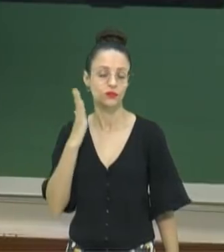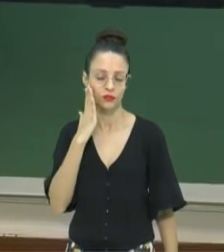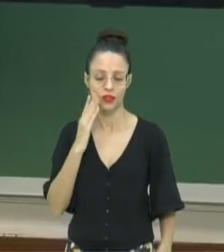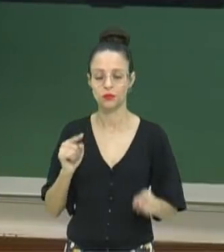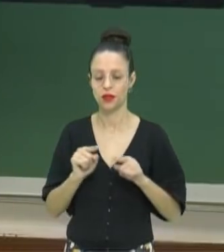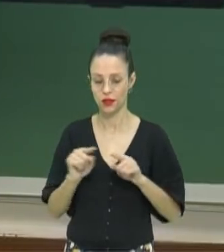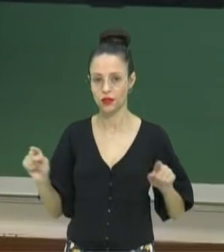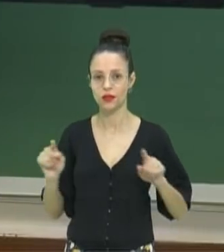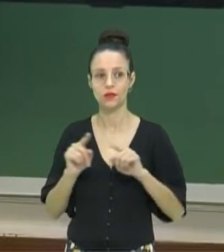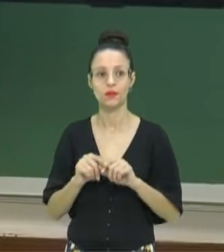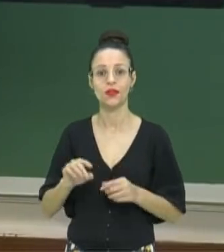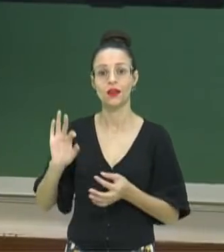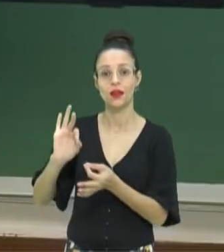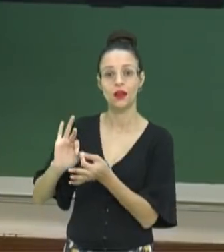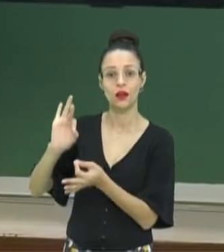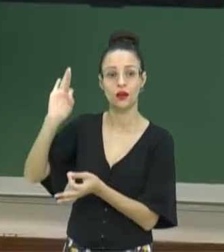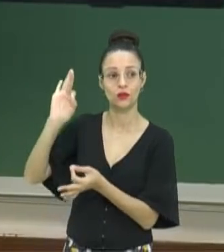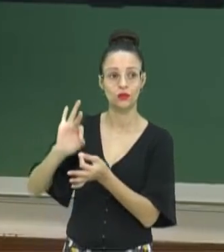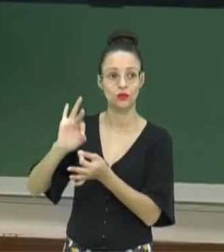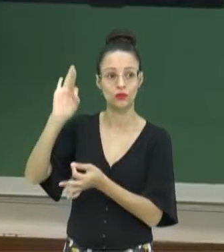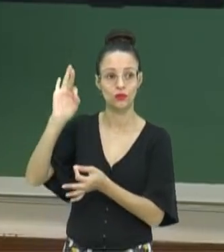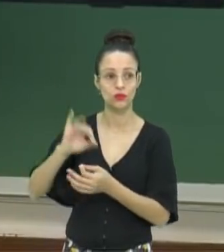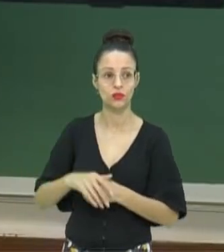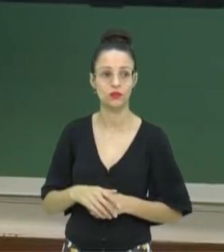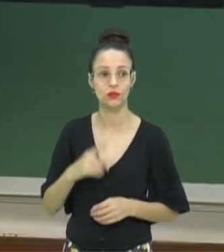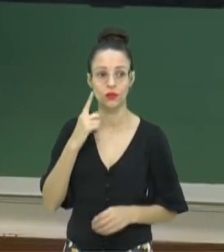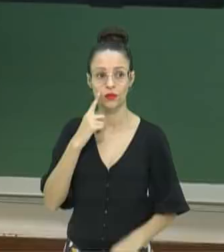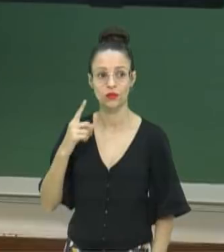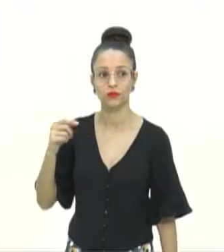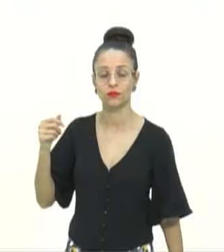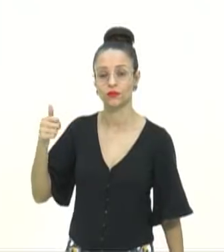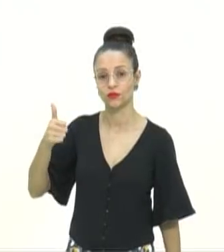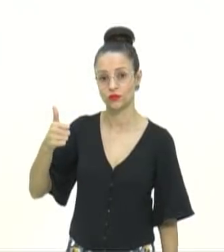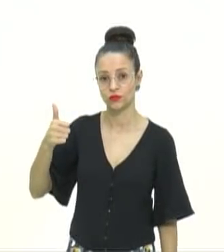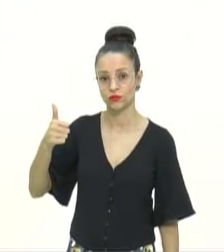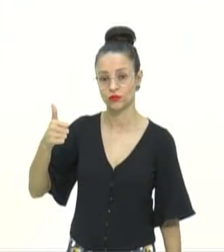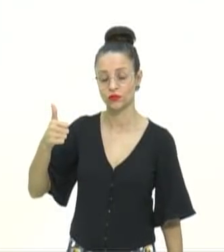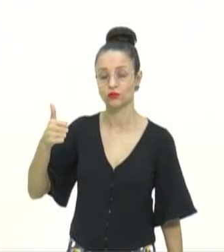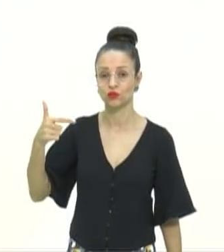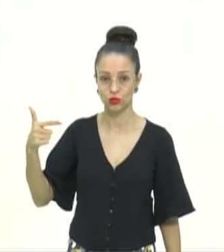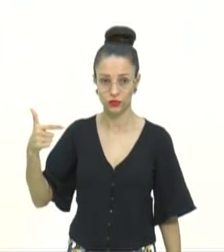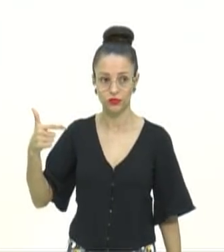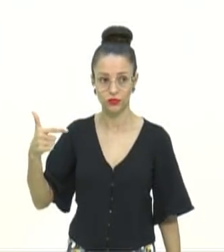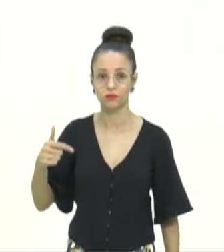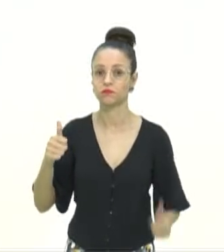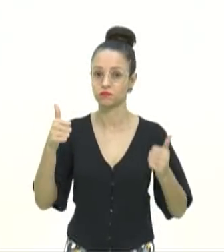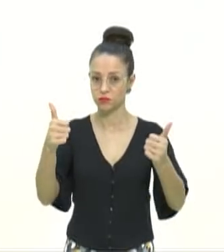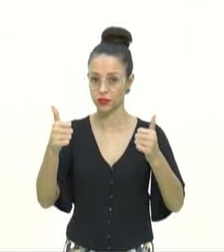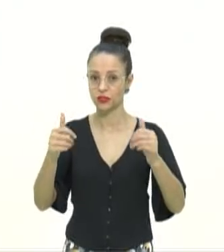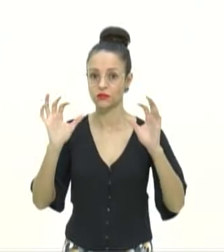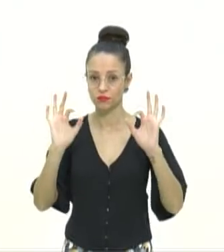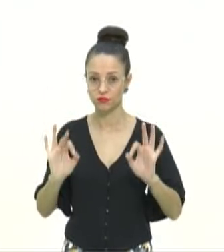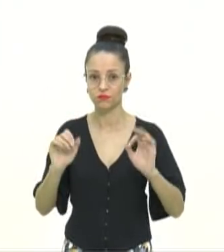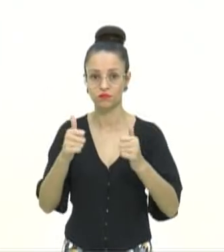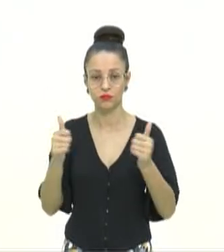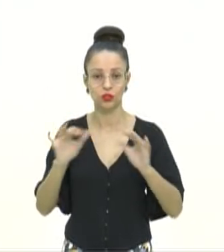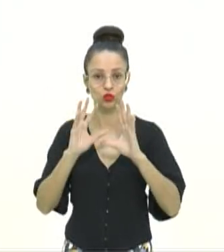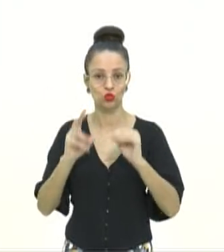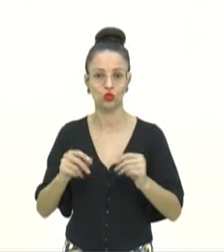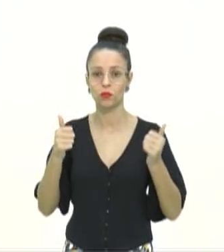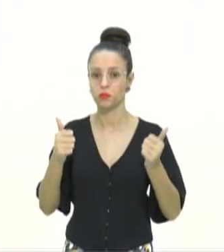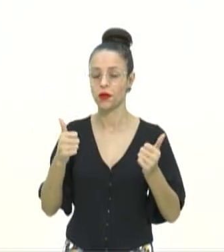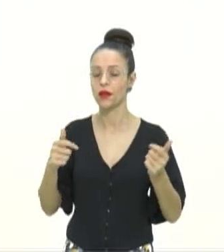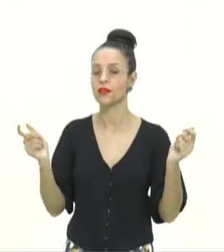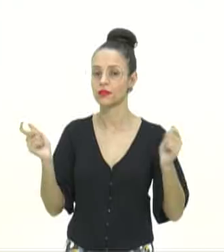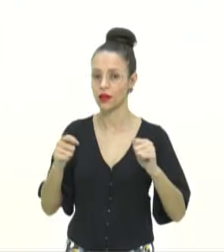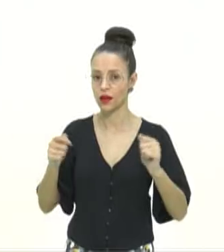menor. Tenho a altura, tá marcada aqui do ladinho, ó, 12 metros. Então, beleza, eu tenho todas as informações para calcular a